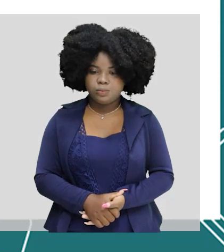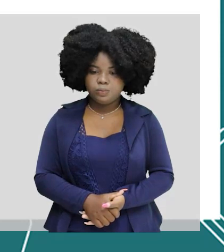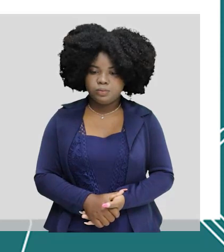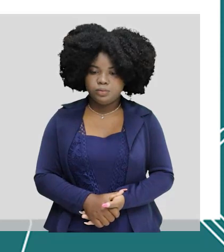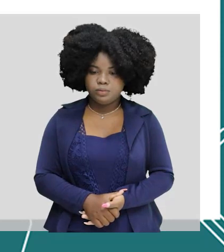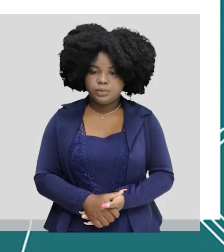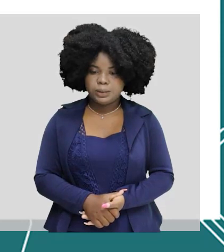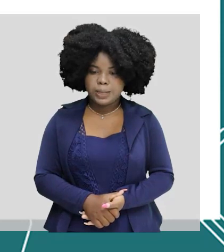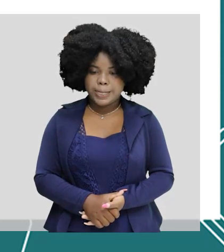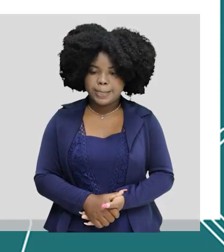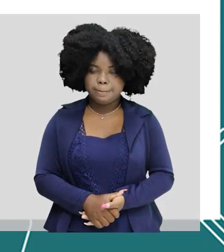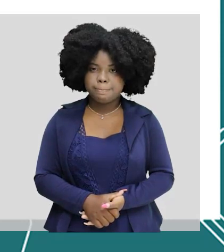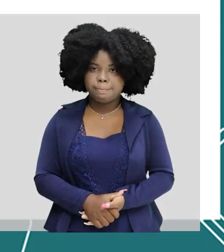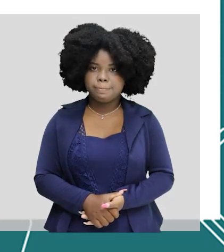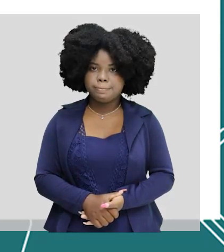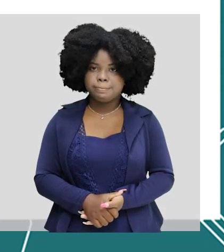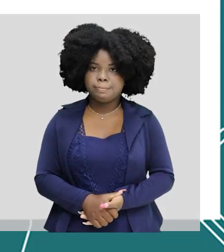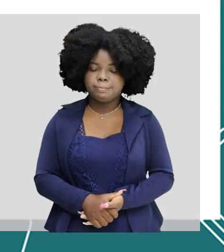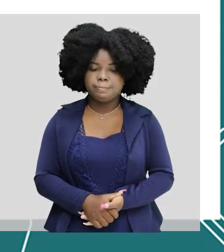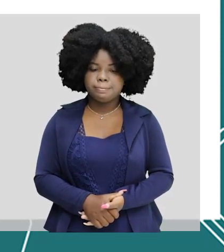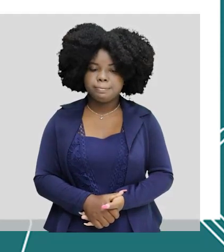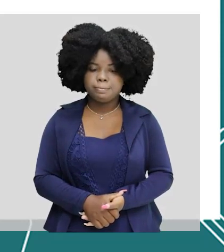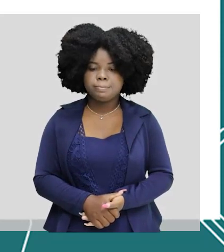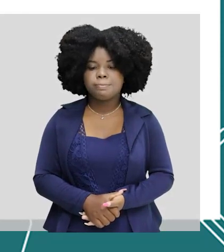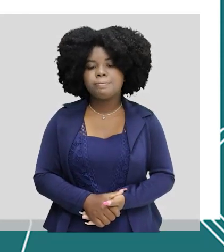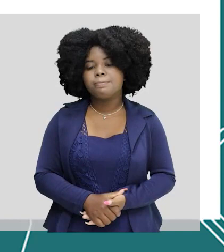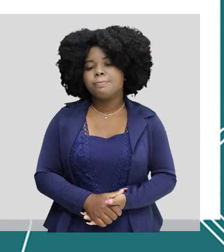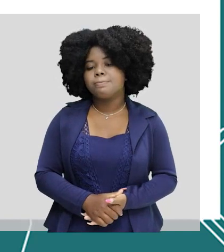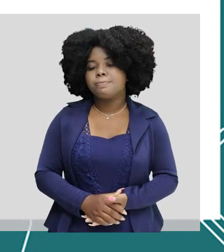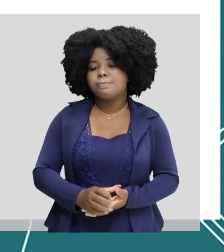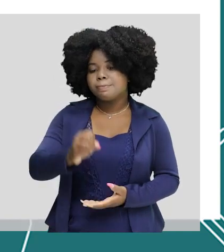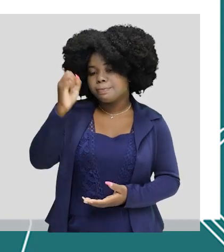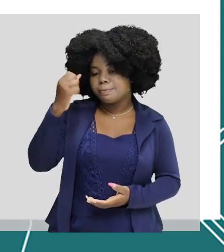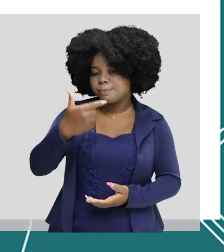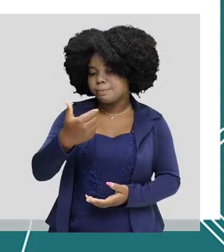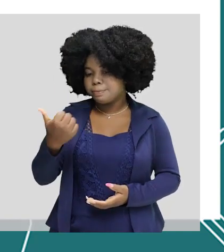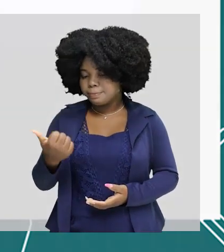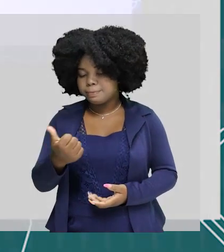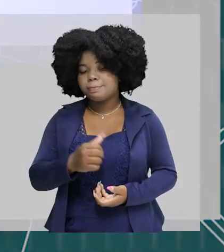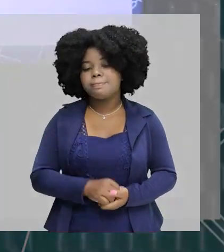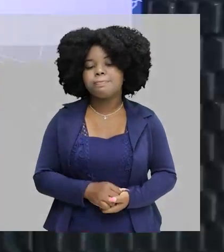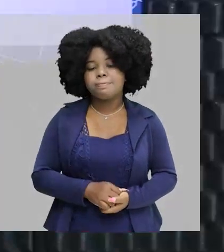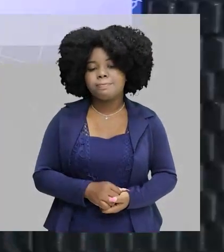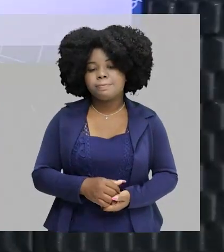no presente século XXI, né? O atual século que nós estamos inseridos,